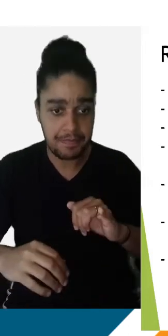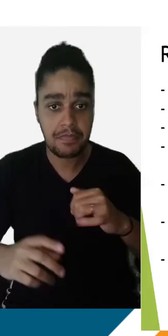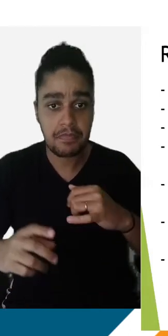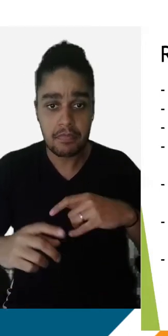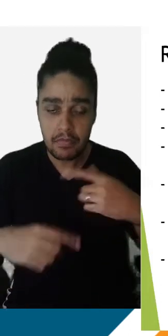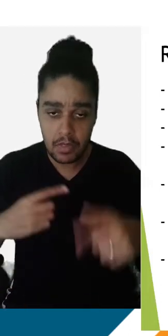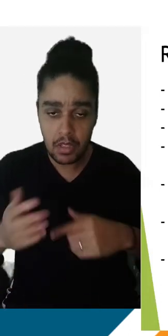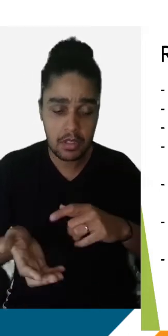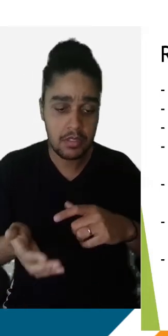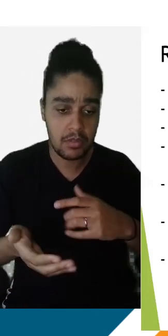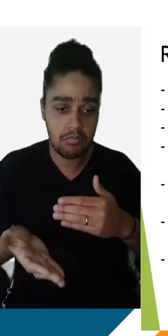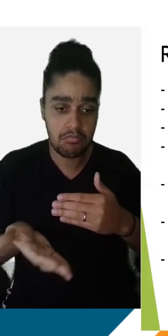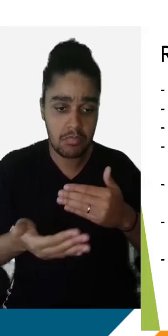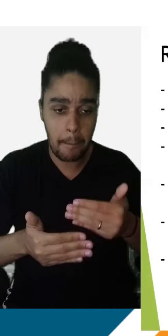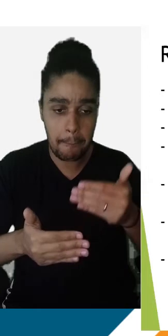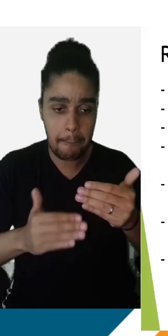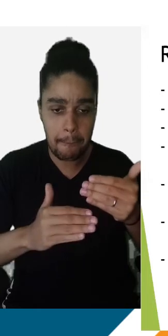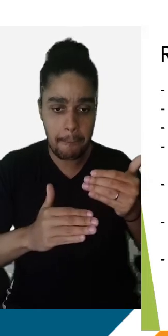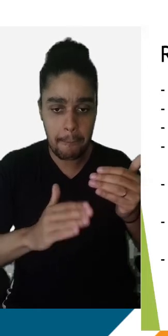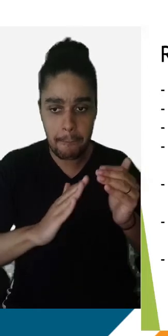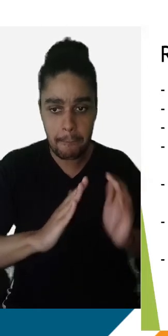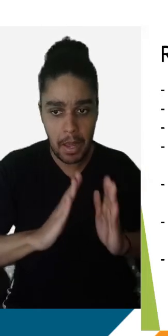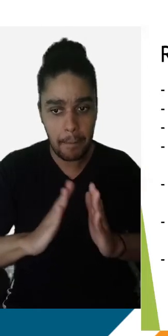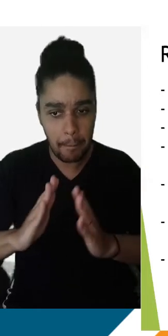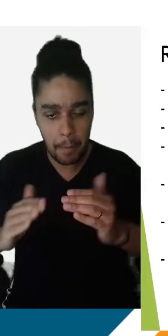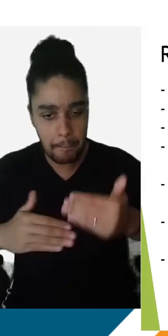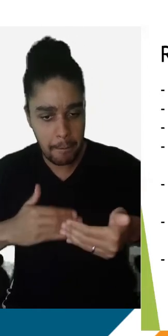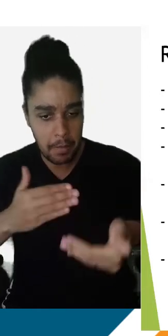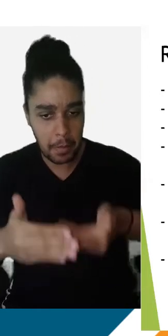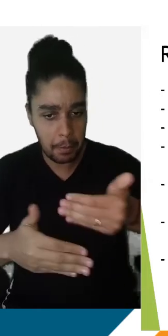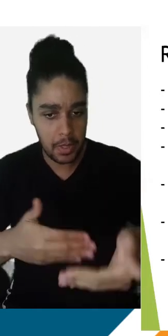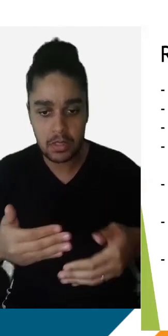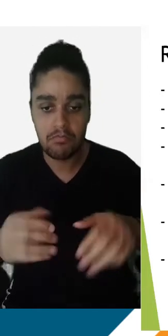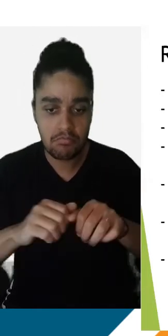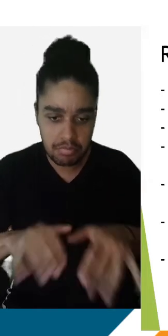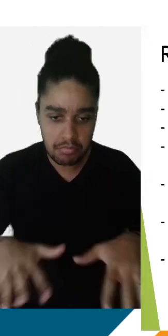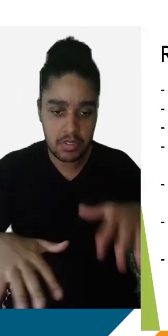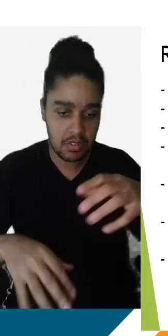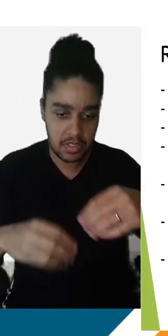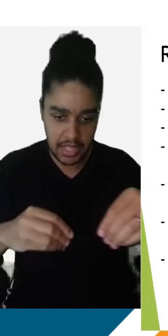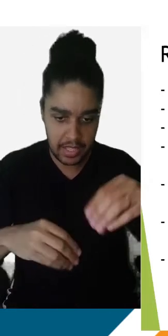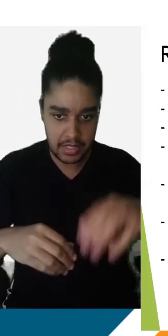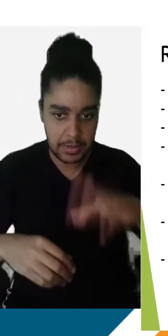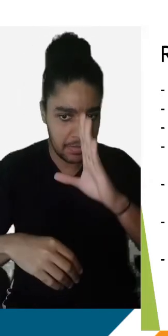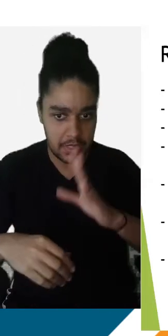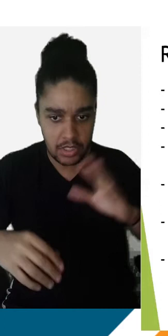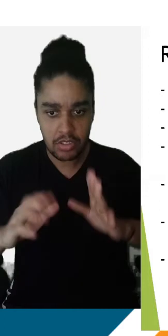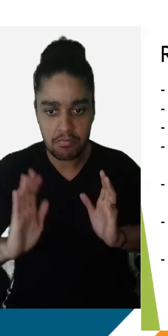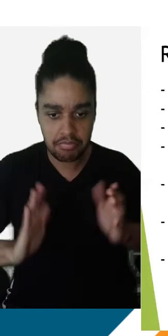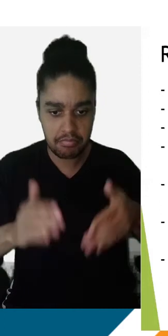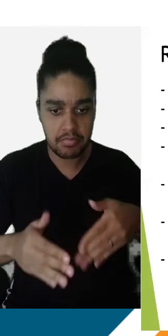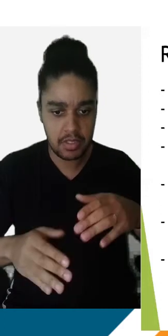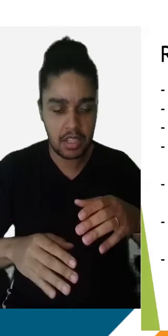aí a gente começa um processo de distribuição de terras no Brasil já concentrado com as